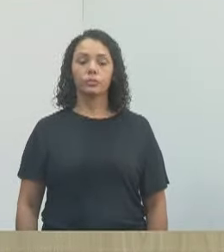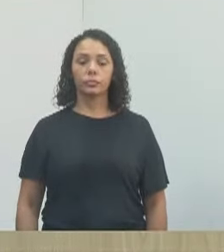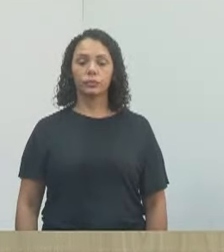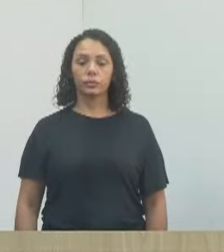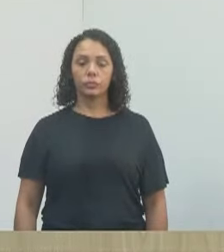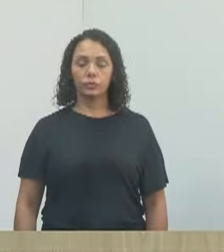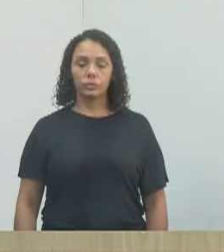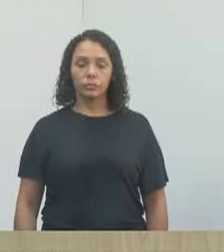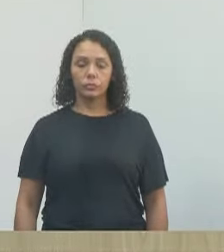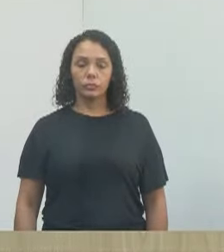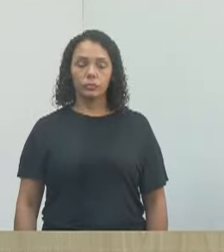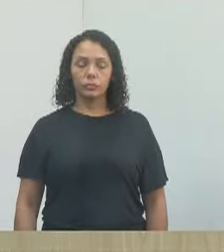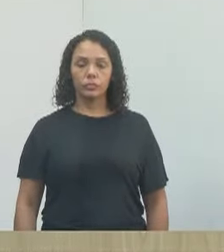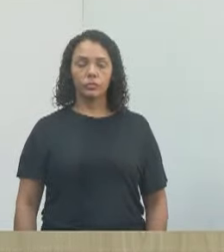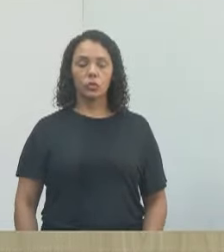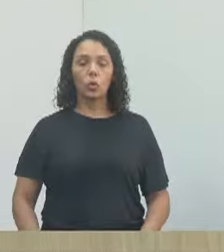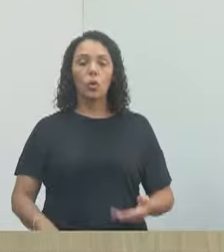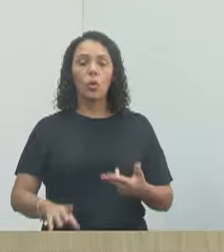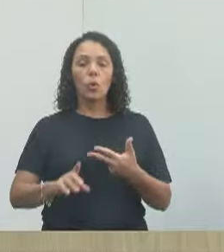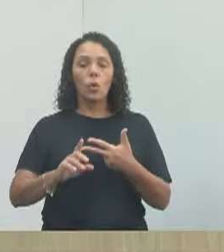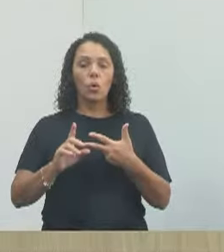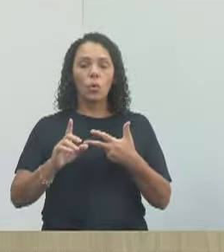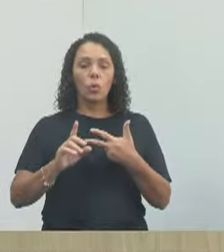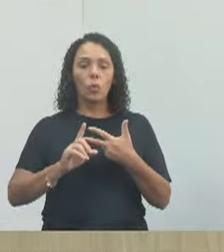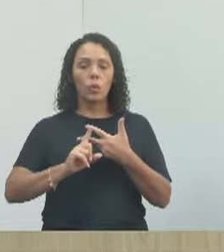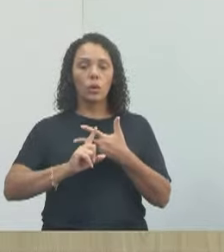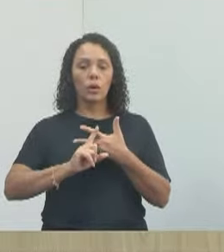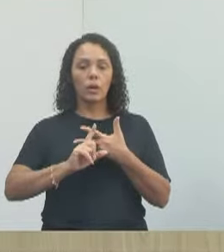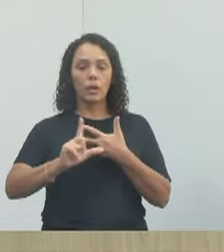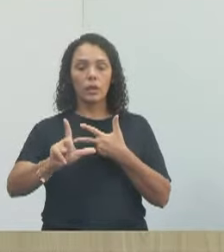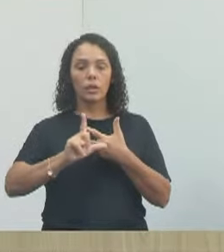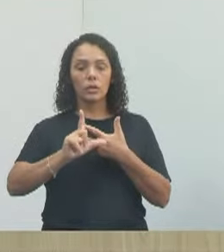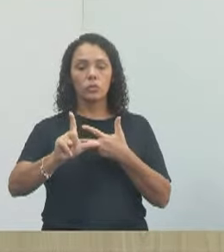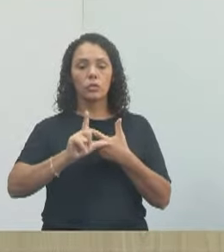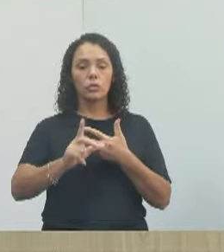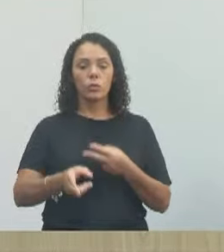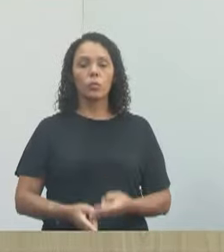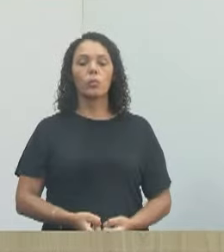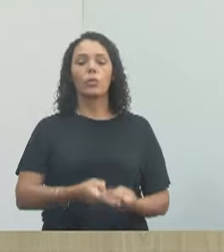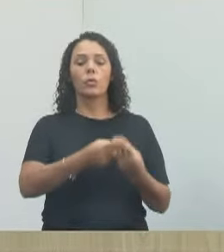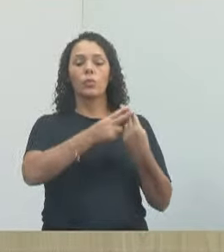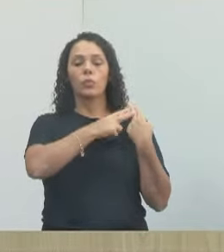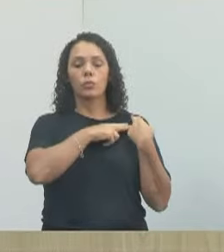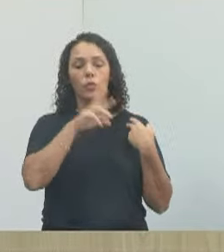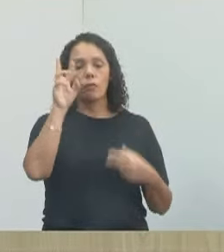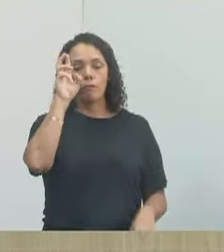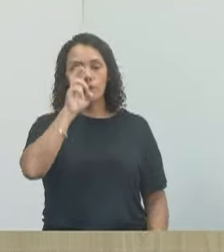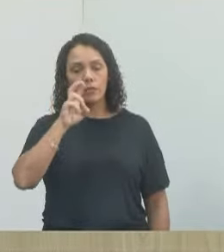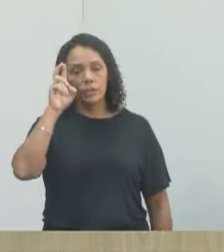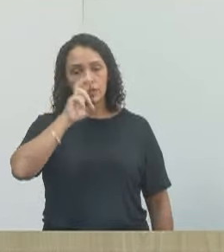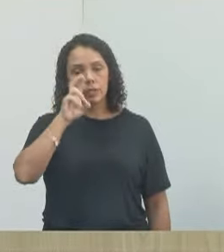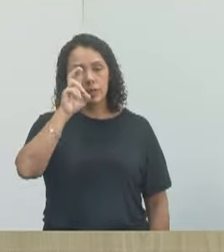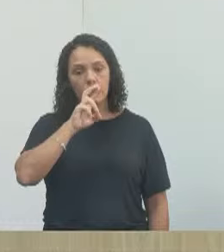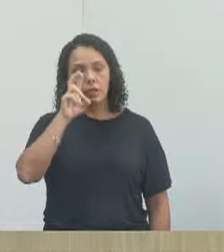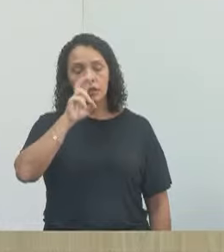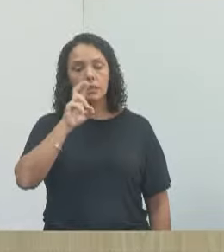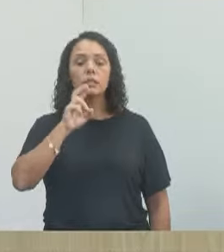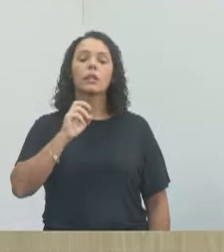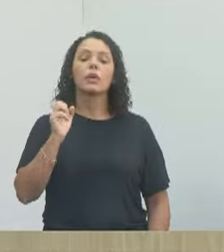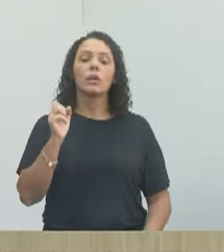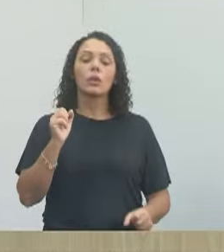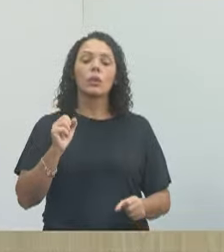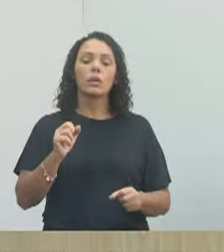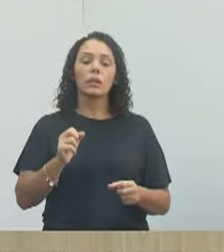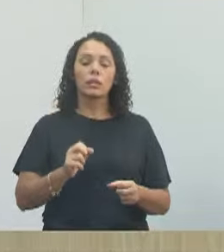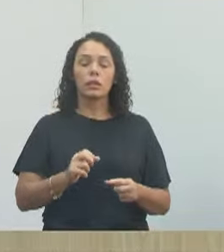considerando a prerrogativa do Legislativo em fiscalizar a atuação do Poder Executivo cons